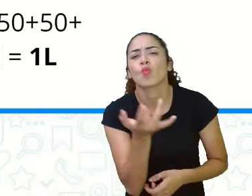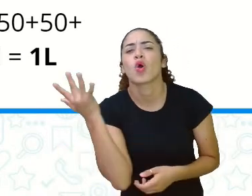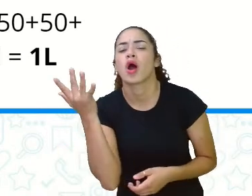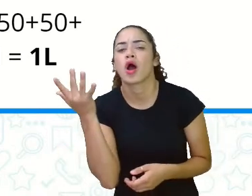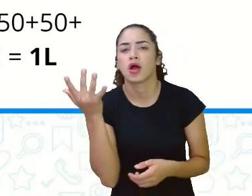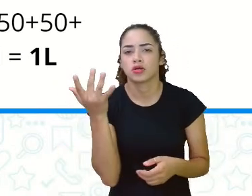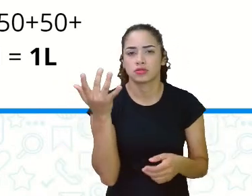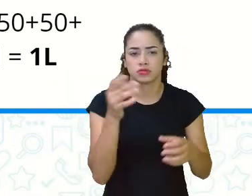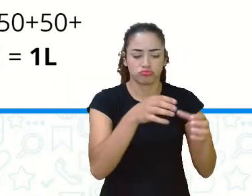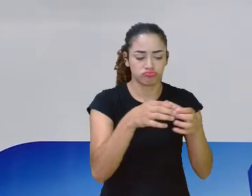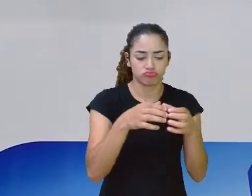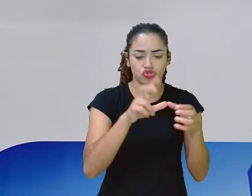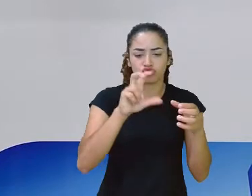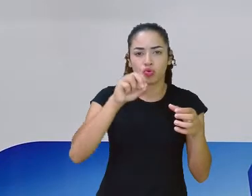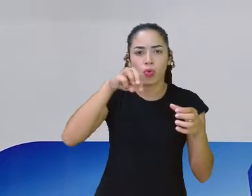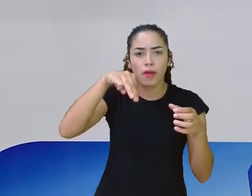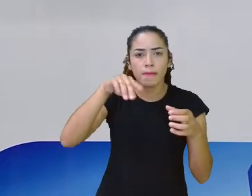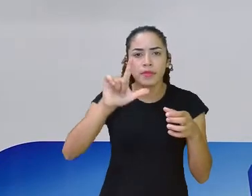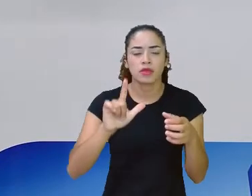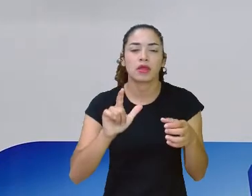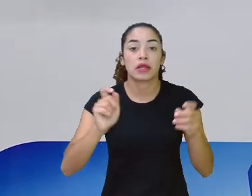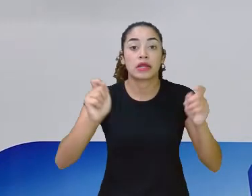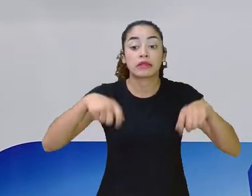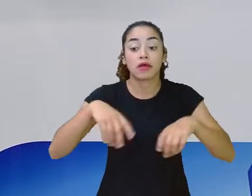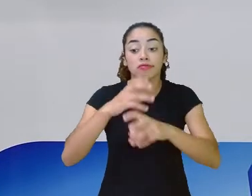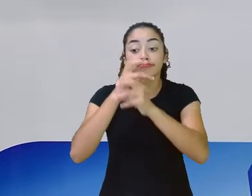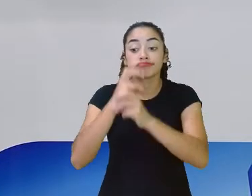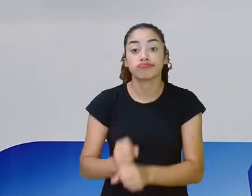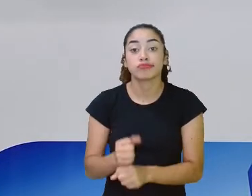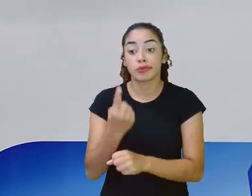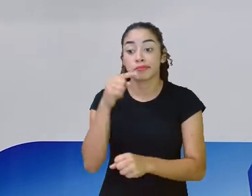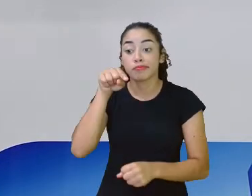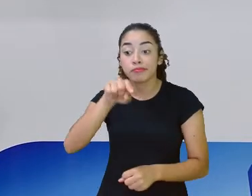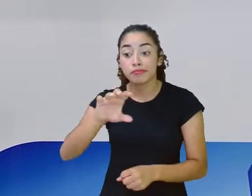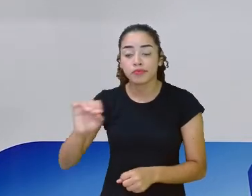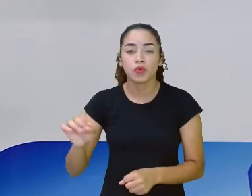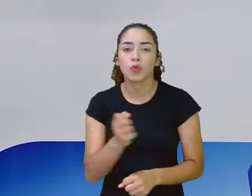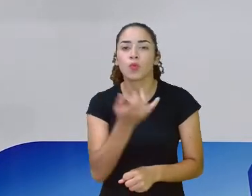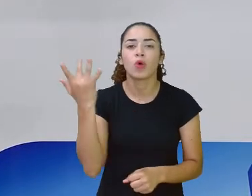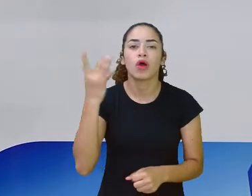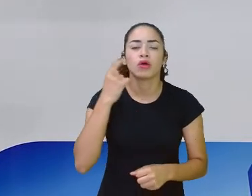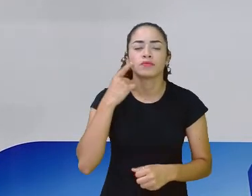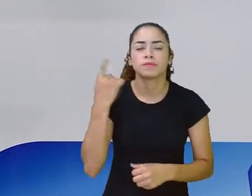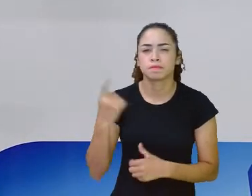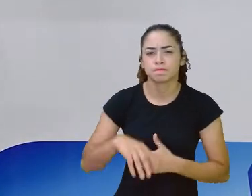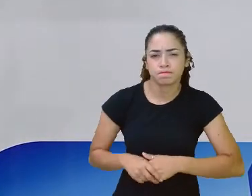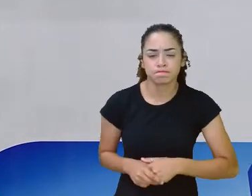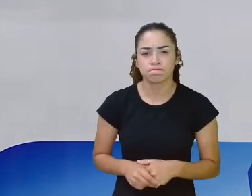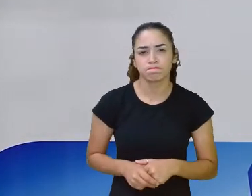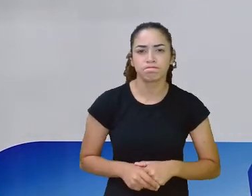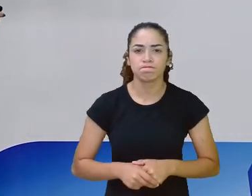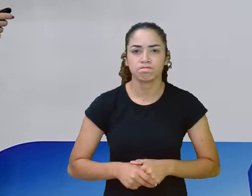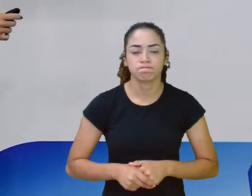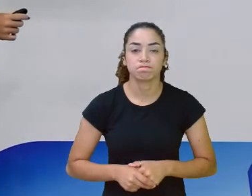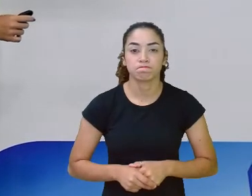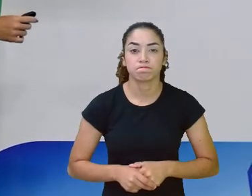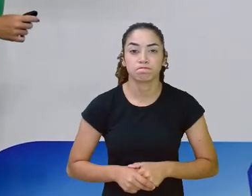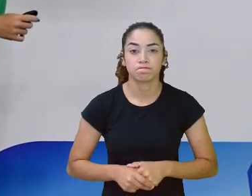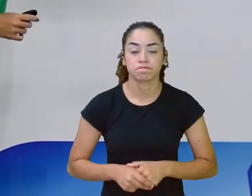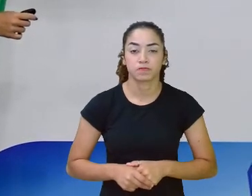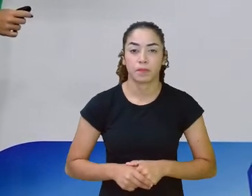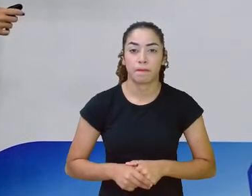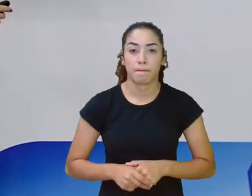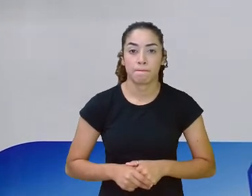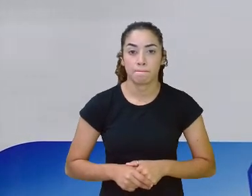de 50 ml para dar 1000 ml? 1, 2, 3, 4, 5, 6, 7, 8,